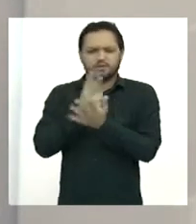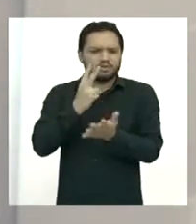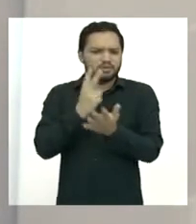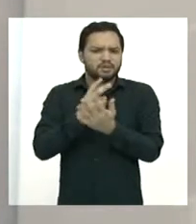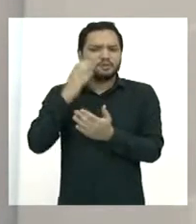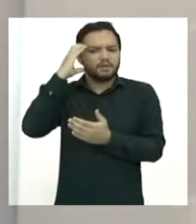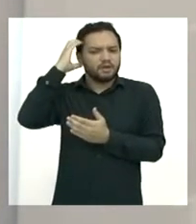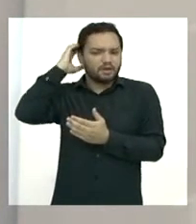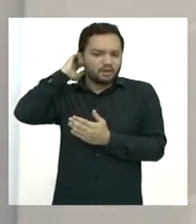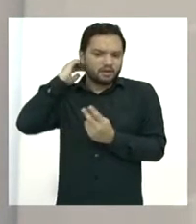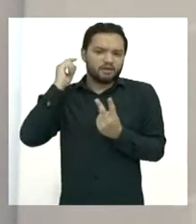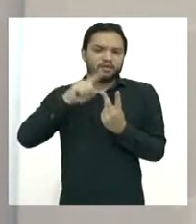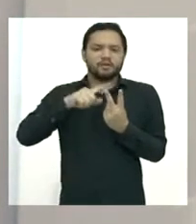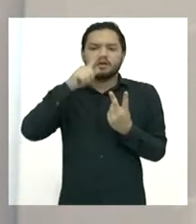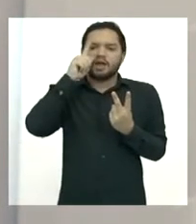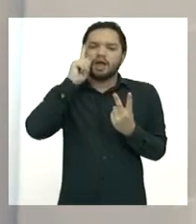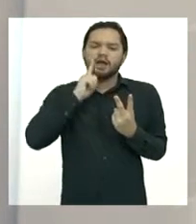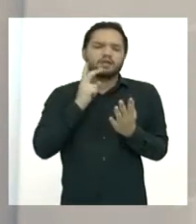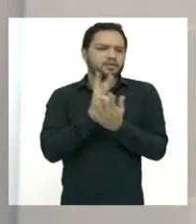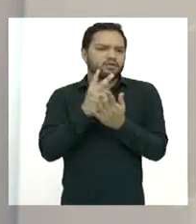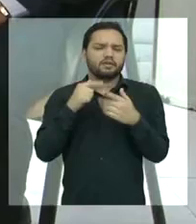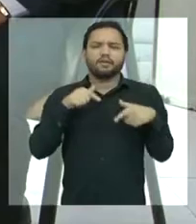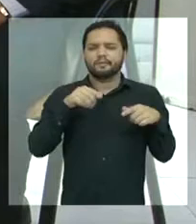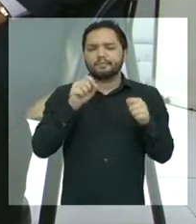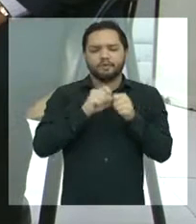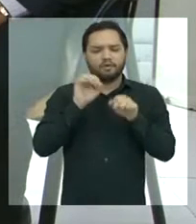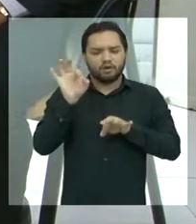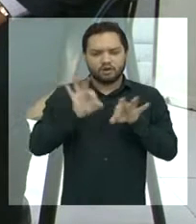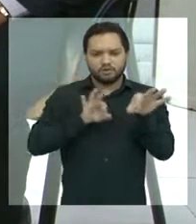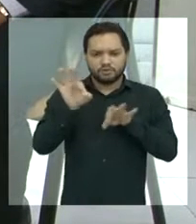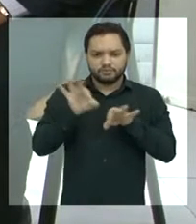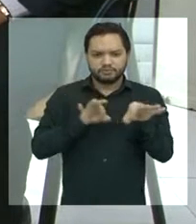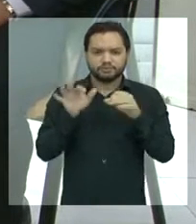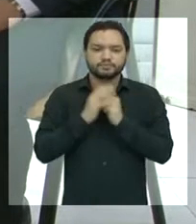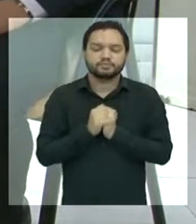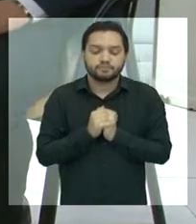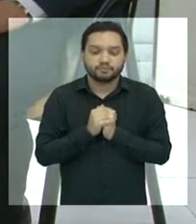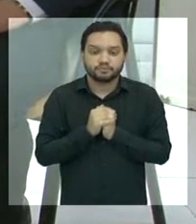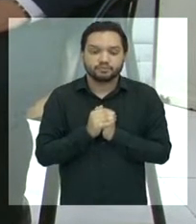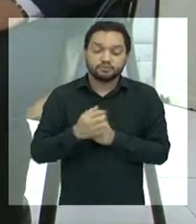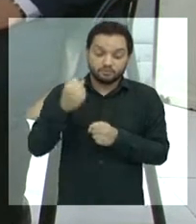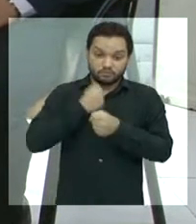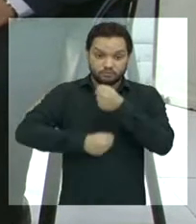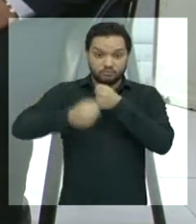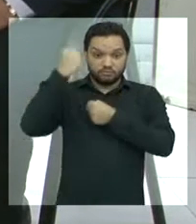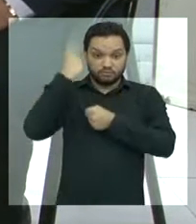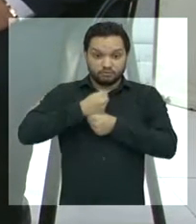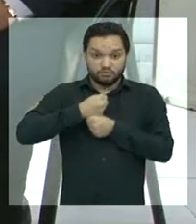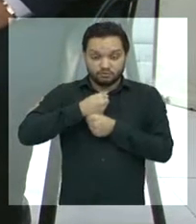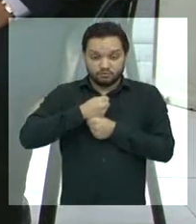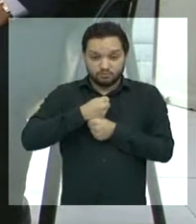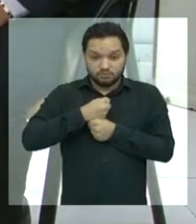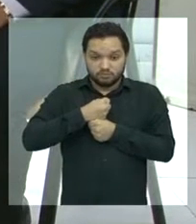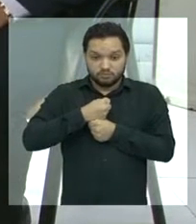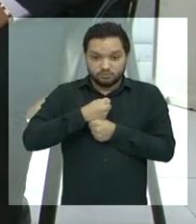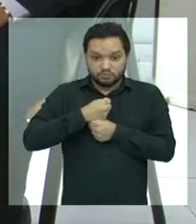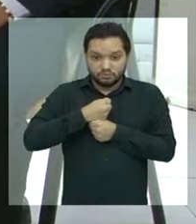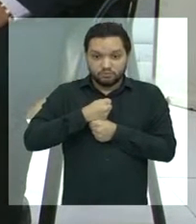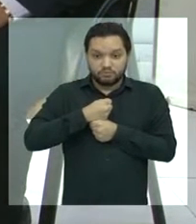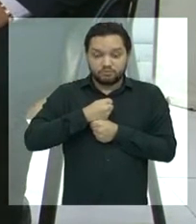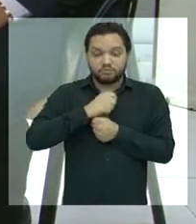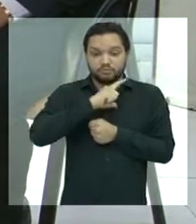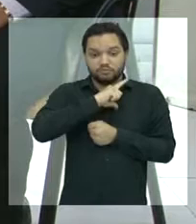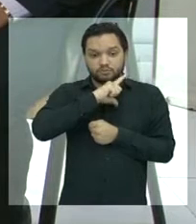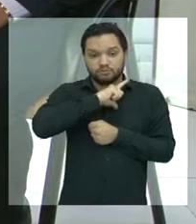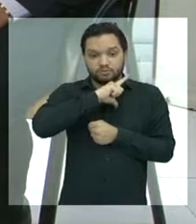presentes, atuantes e fazem esse momento para nós. E na legislatura passada teve a doutora Rutimar, né? Sim. Que